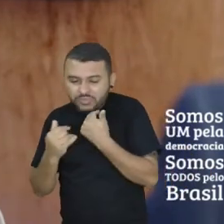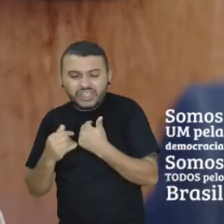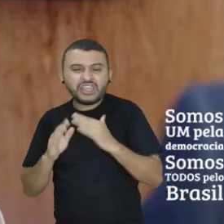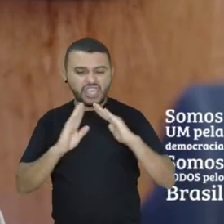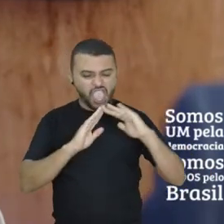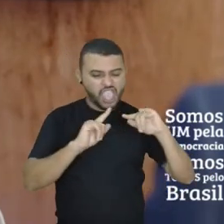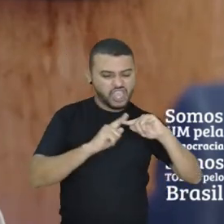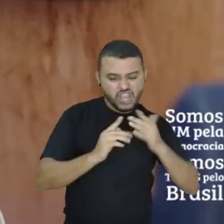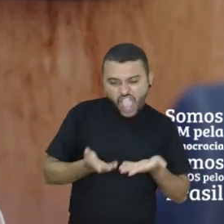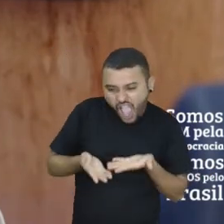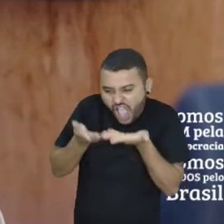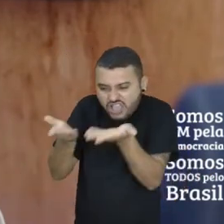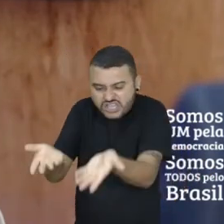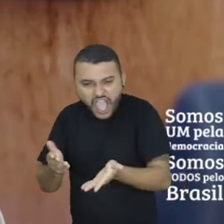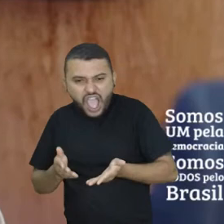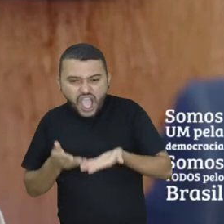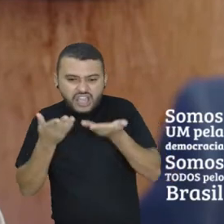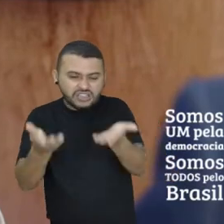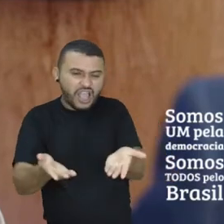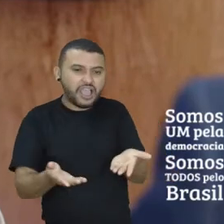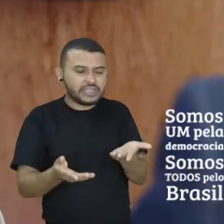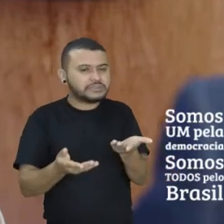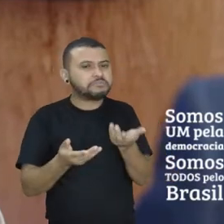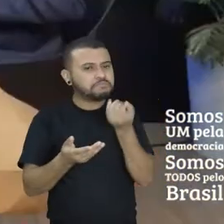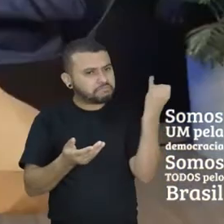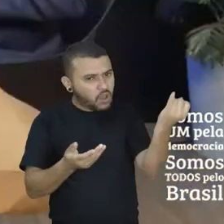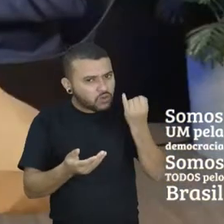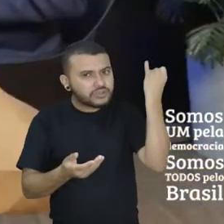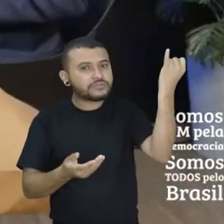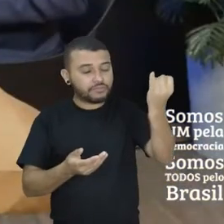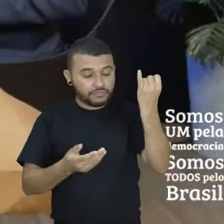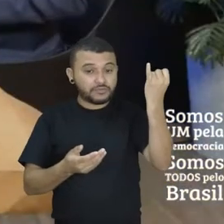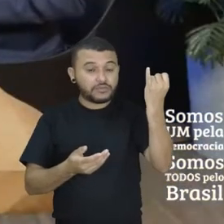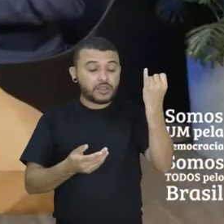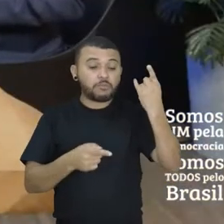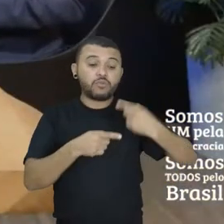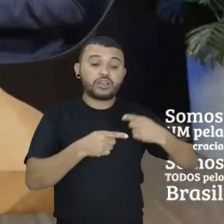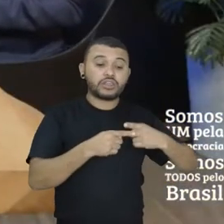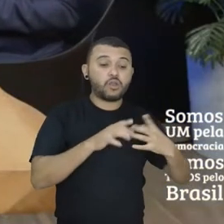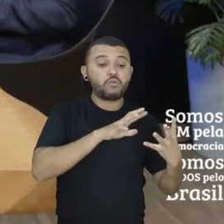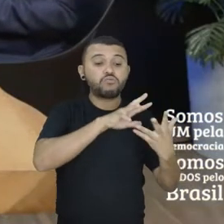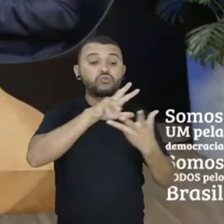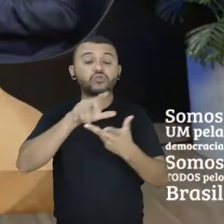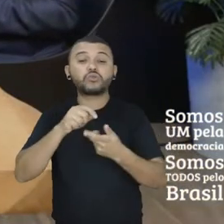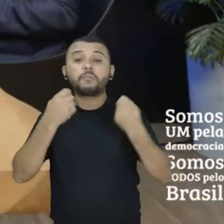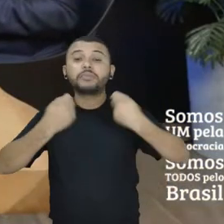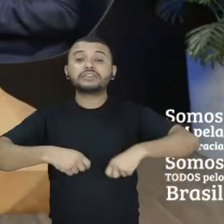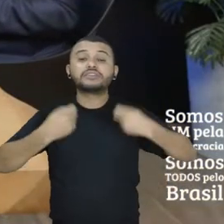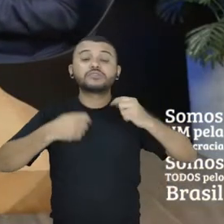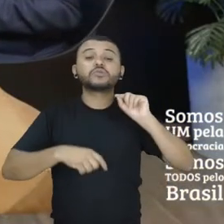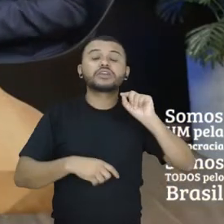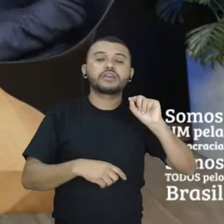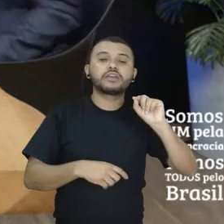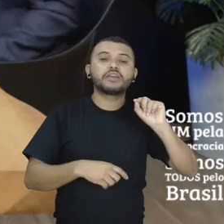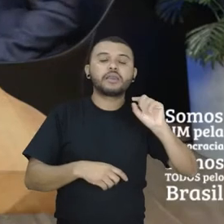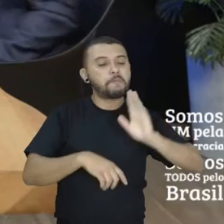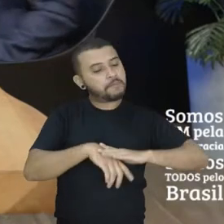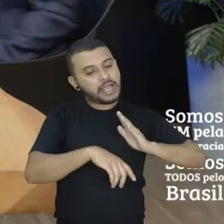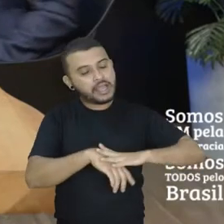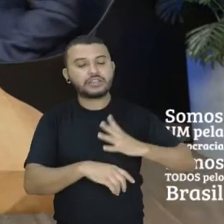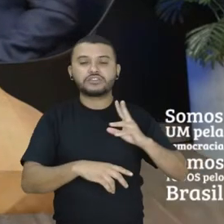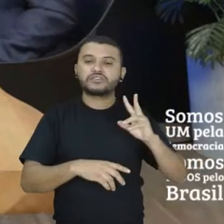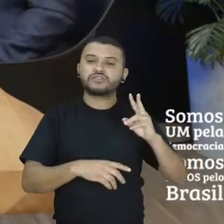educação, é essencial. Então, o que o mundo precisa é isso. São valores, né? Então,